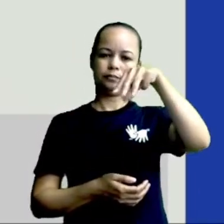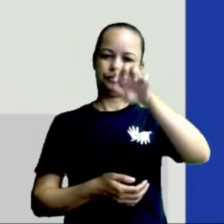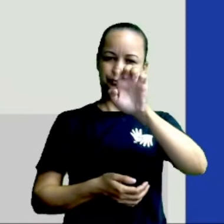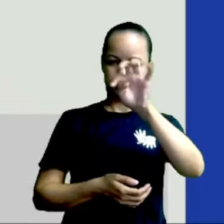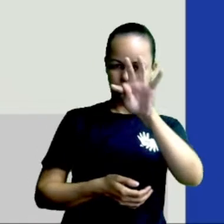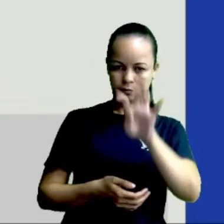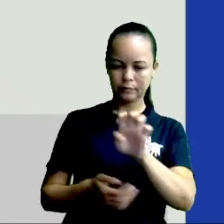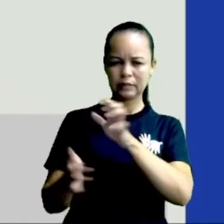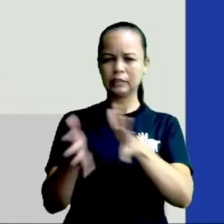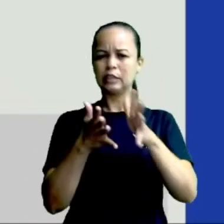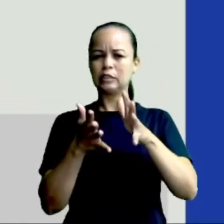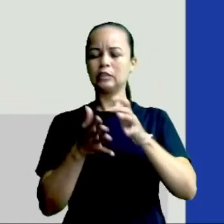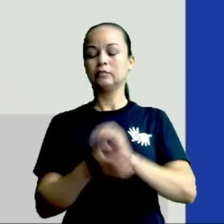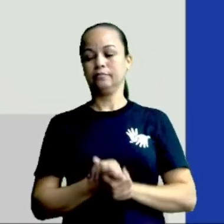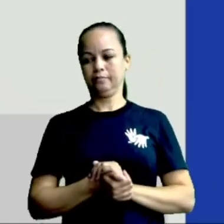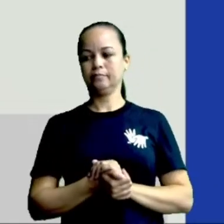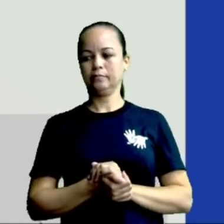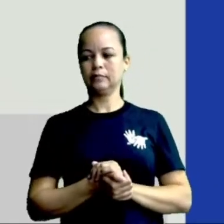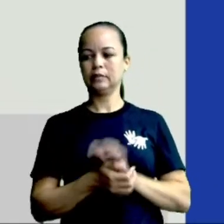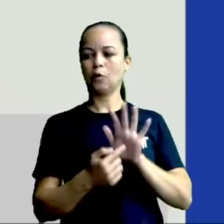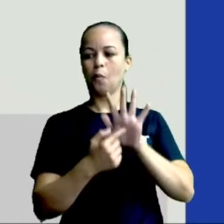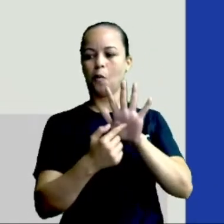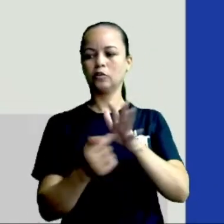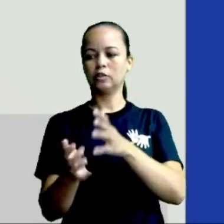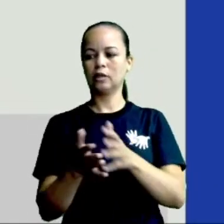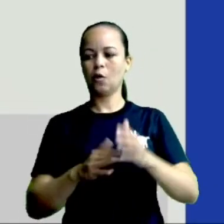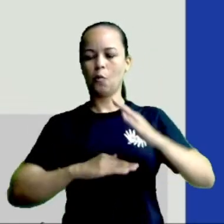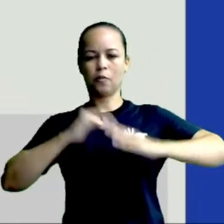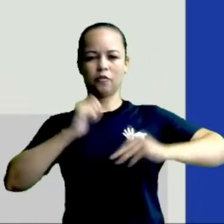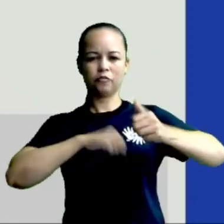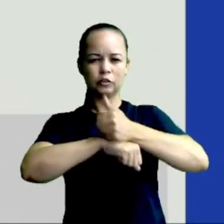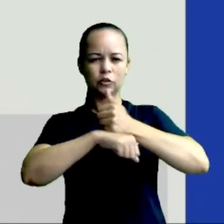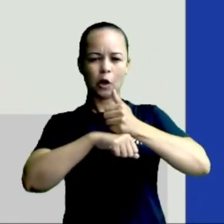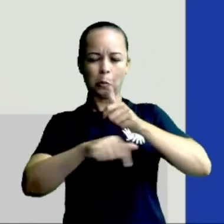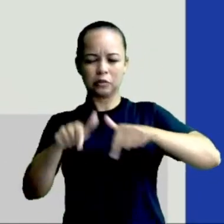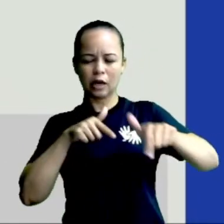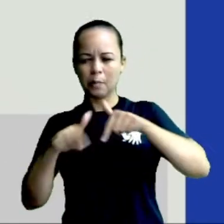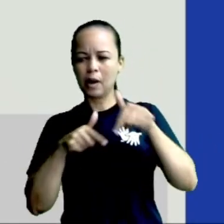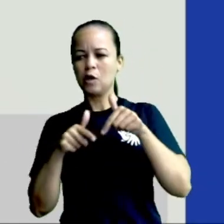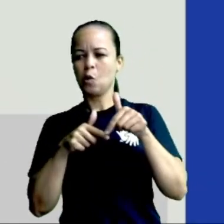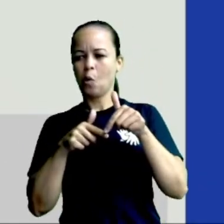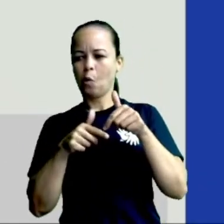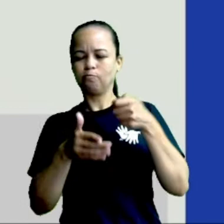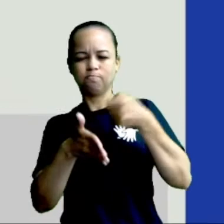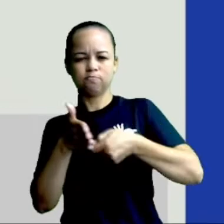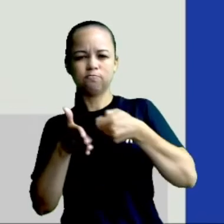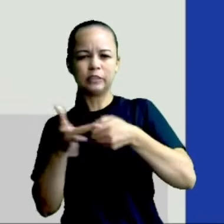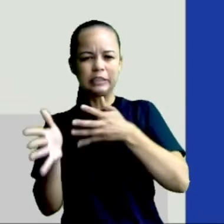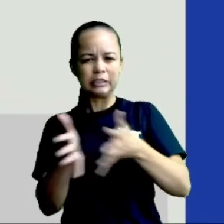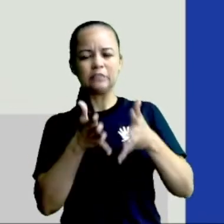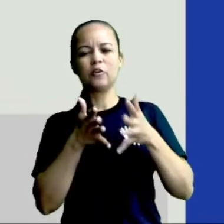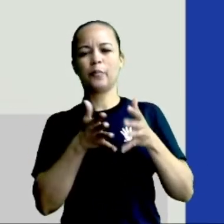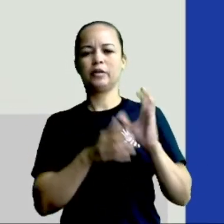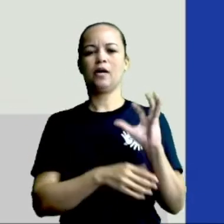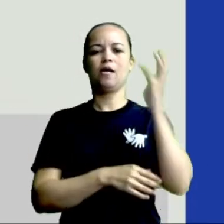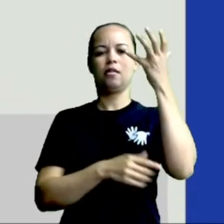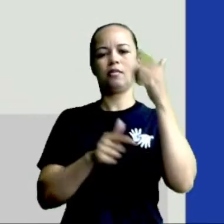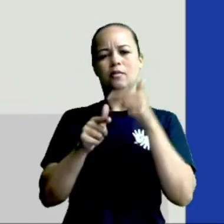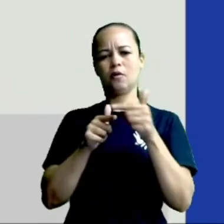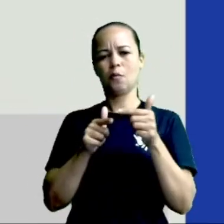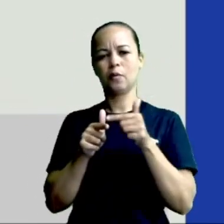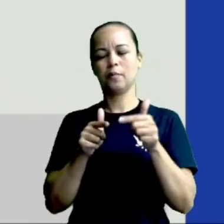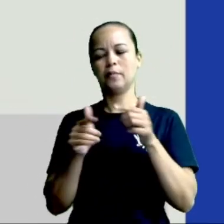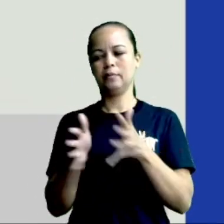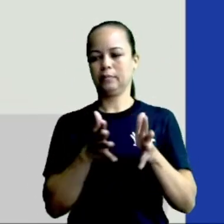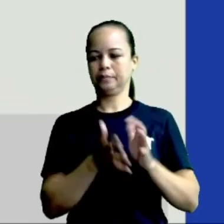O profissional trabalhou efetivamente para resolver o problema. João certamente viu Maria